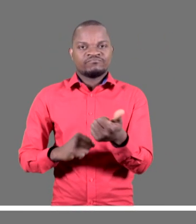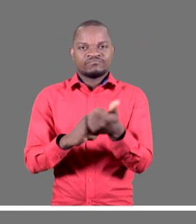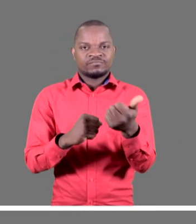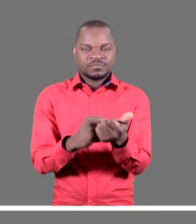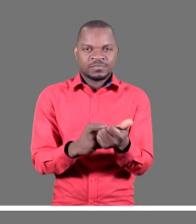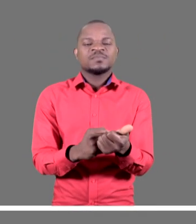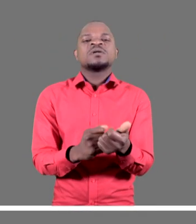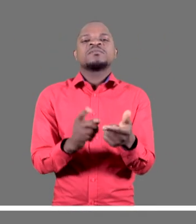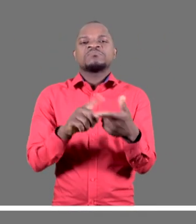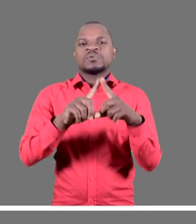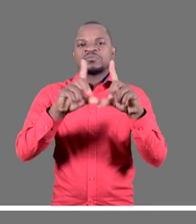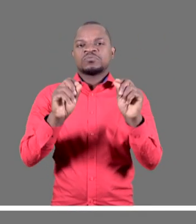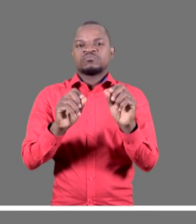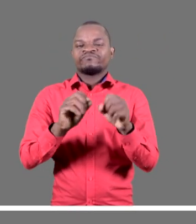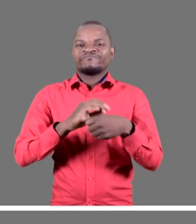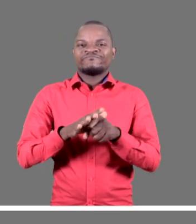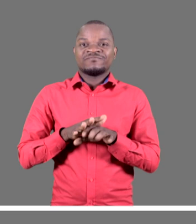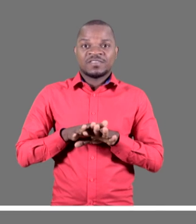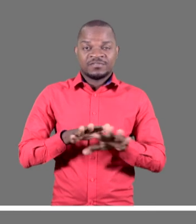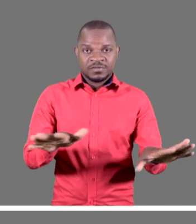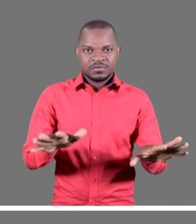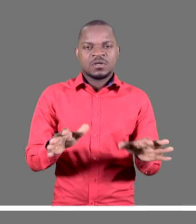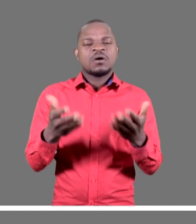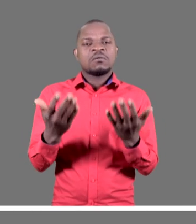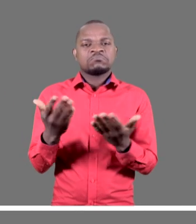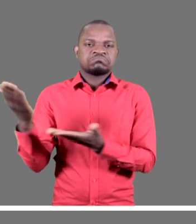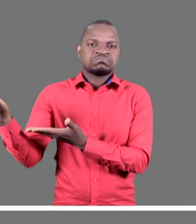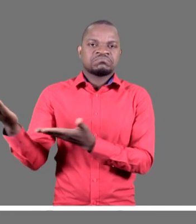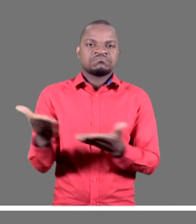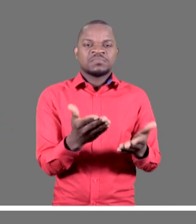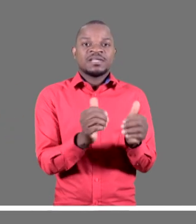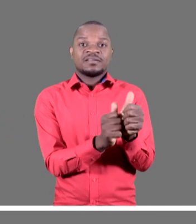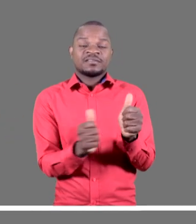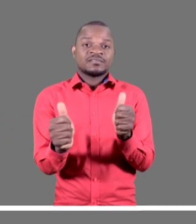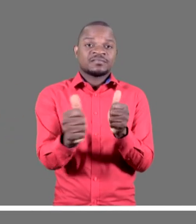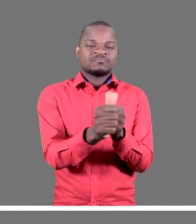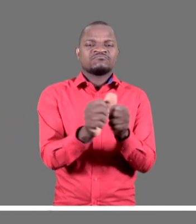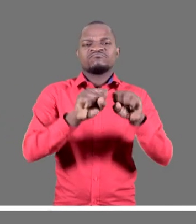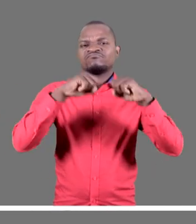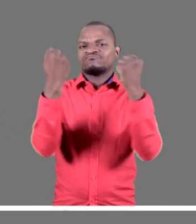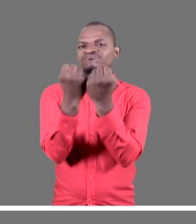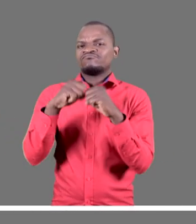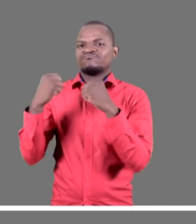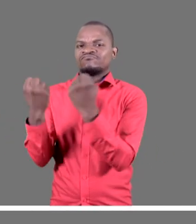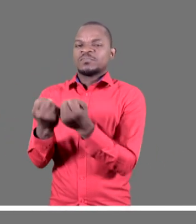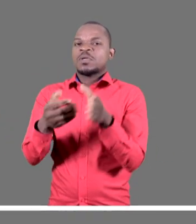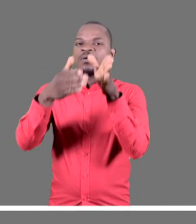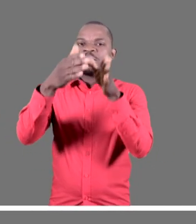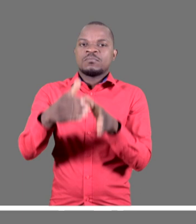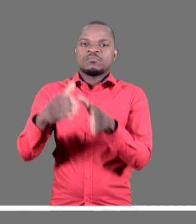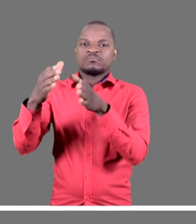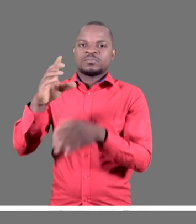-19. Por este motivo, trazemos convidados representativos de associações de pessoas com deficiência.